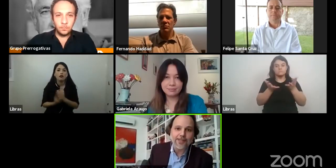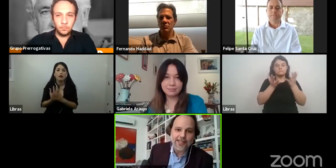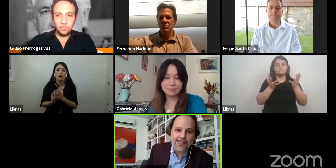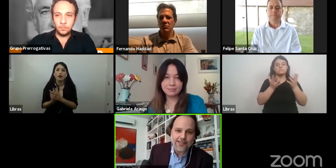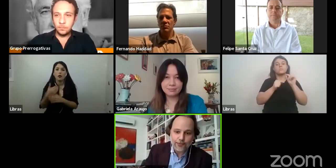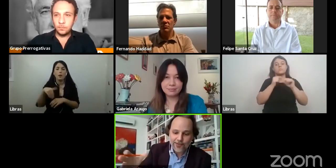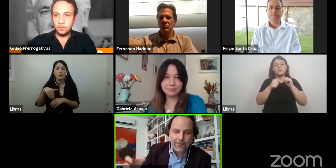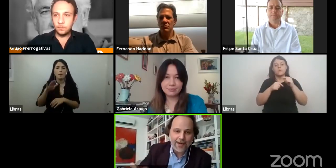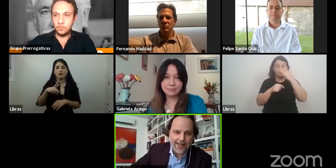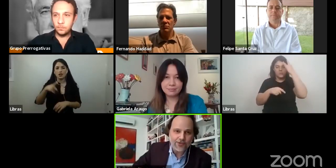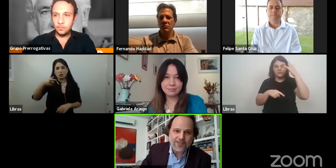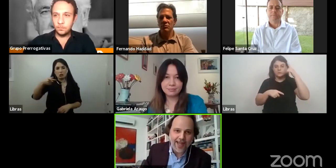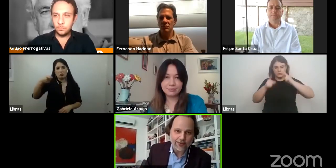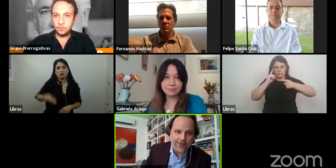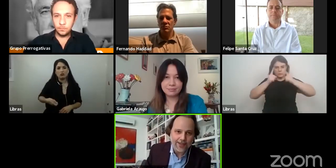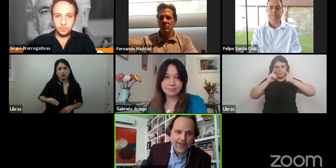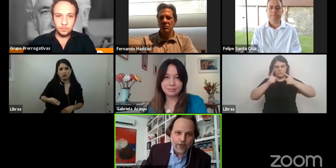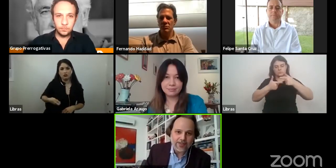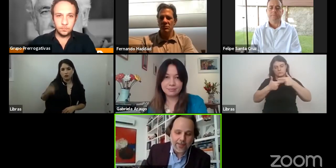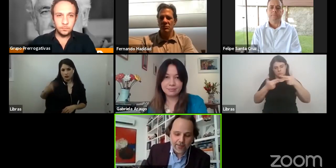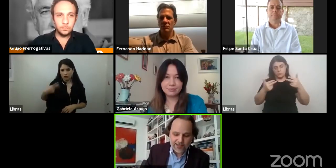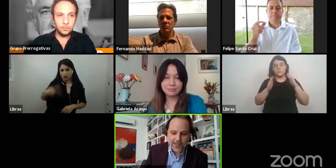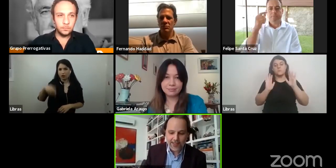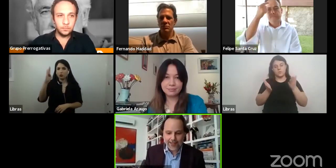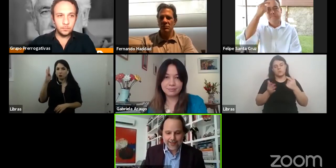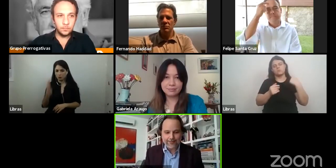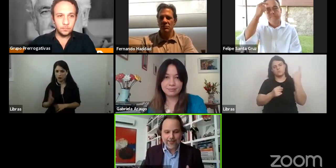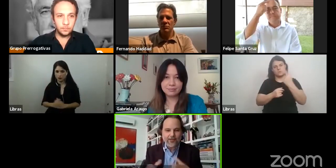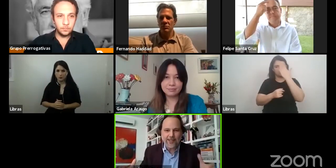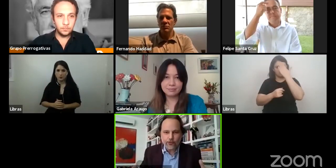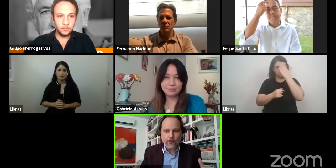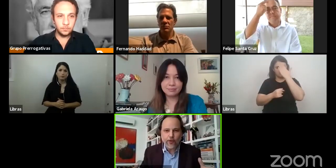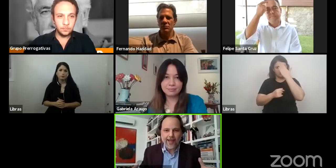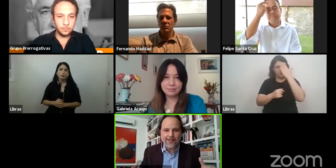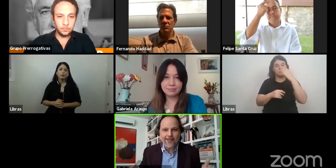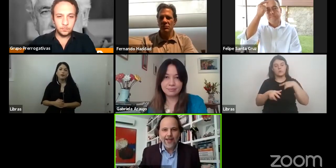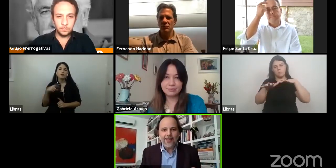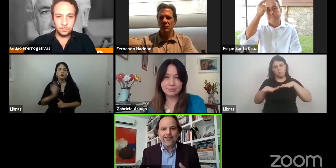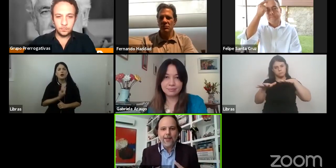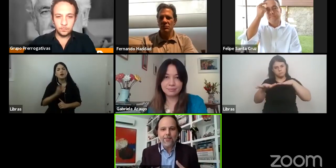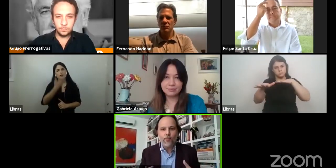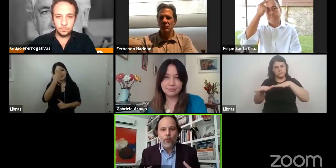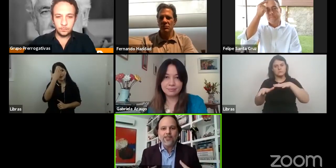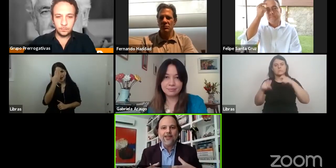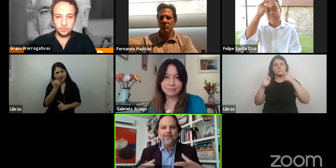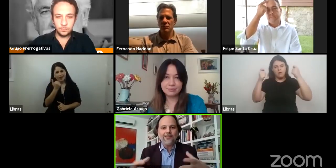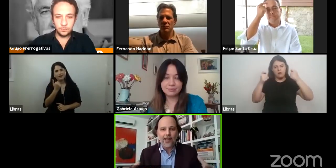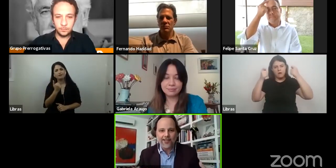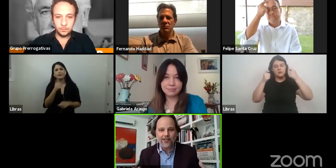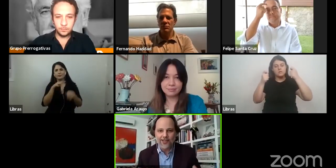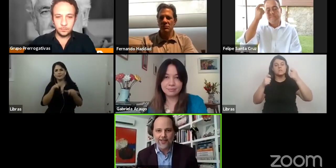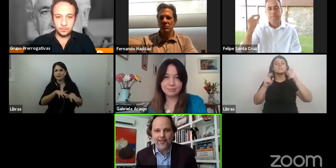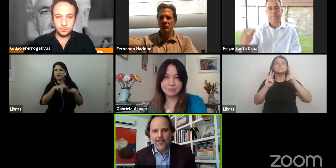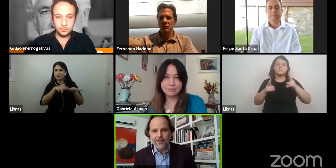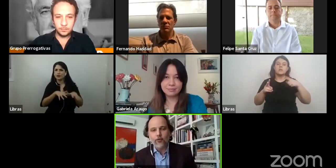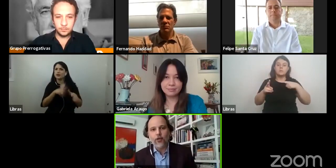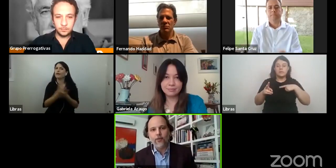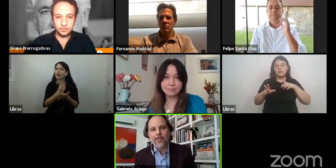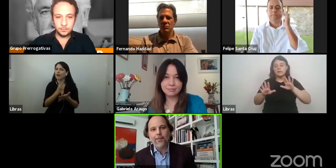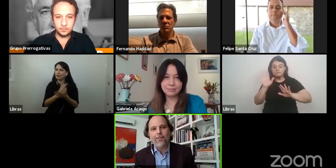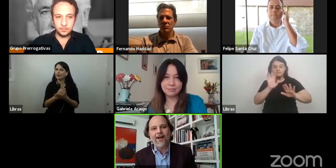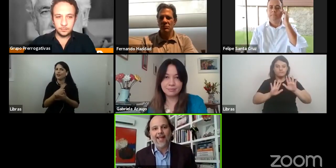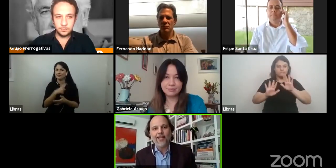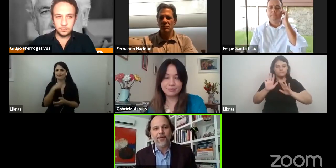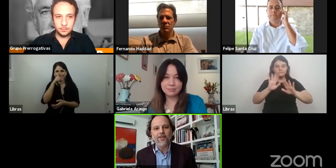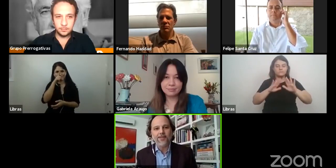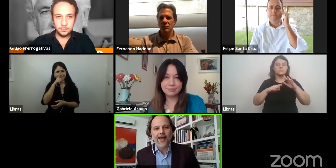o autoritarismo dos aparelhos de Estado, né? Nós sabemos que manifestações como essa têm sempre muitas armadilhas, né? Então, nós